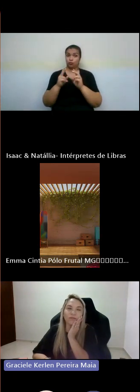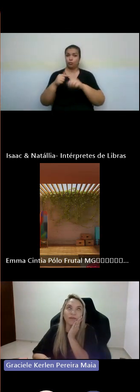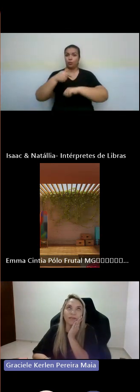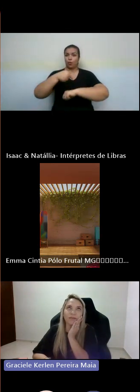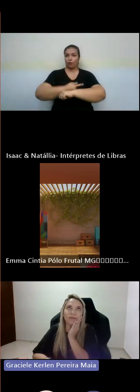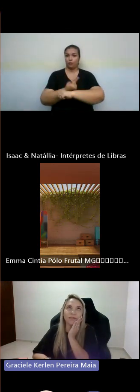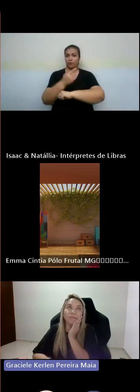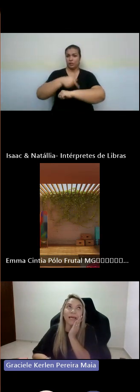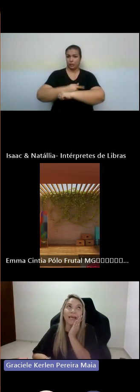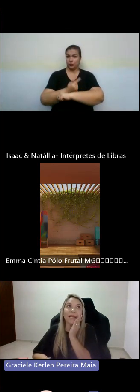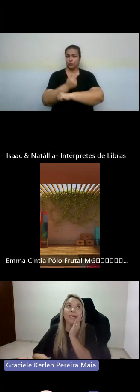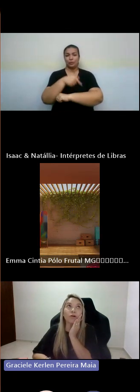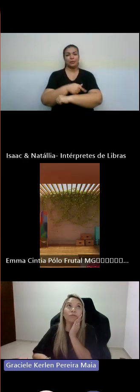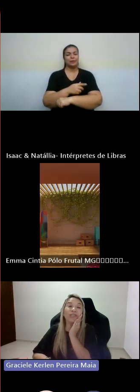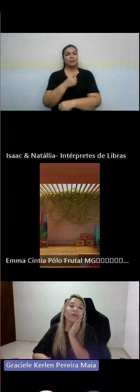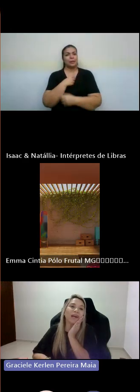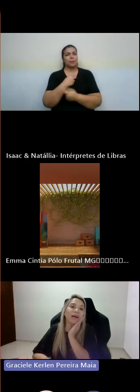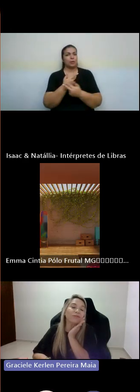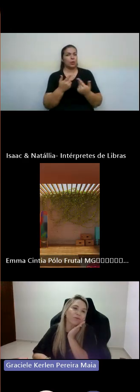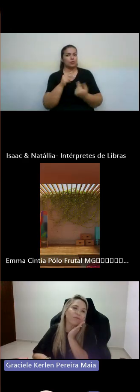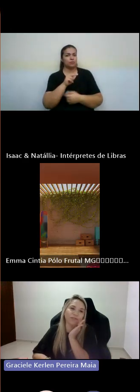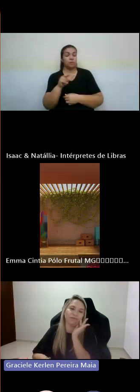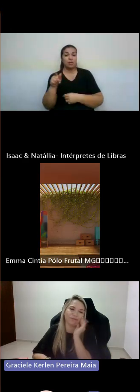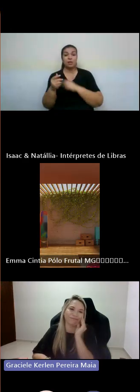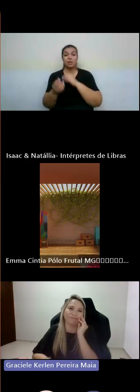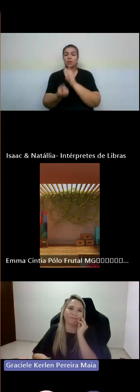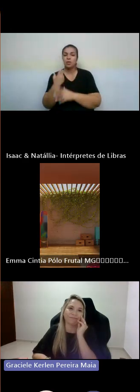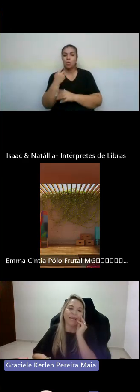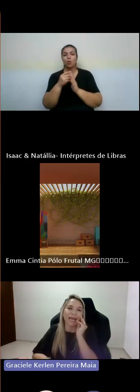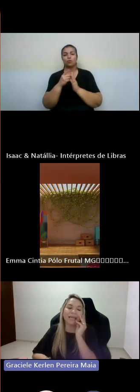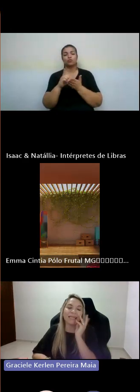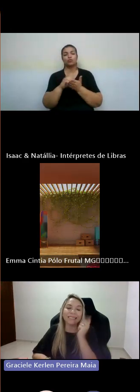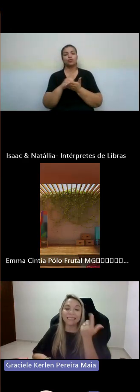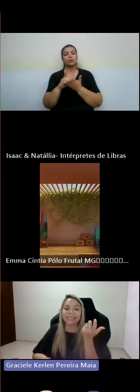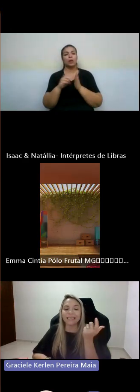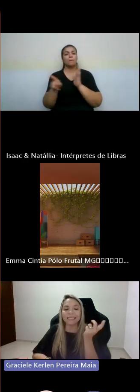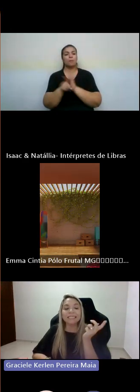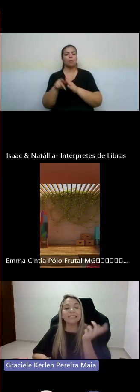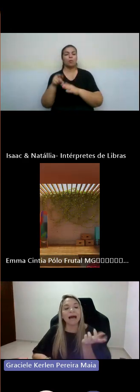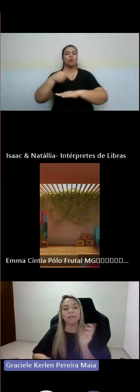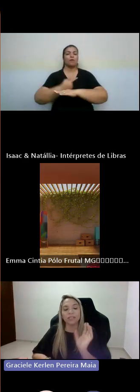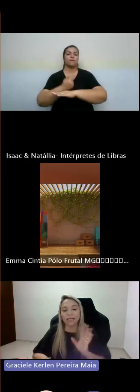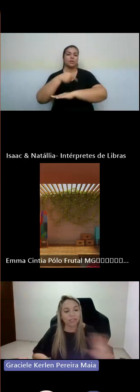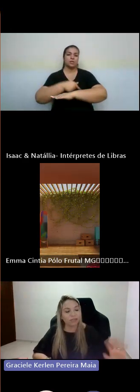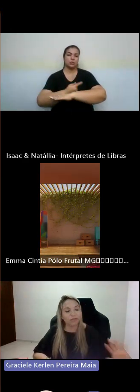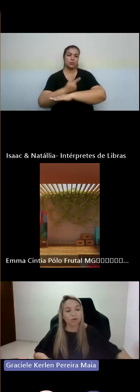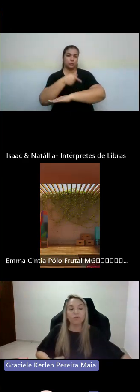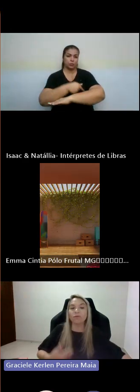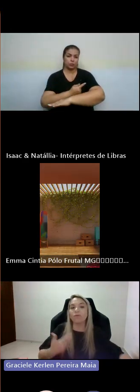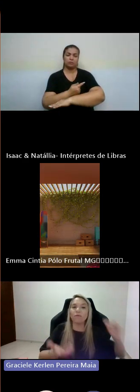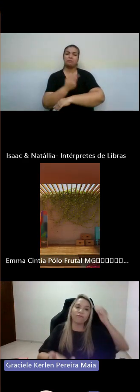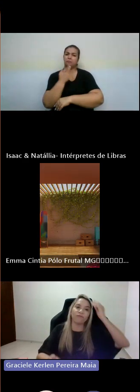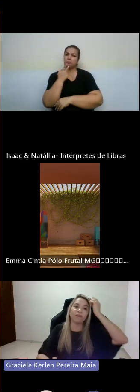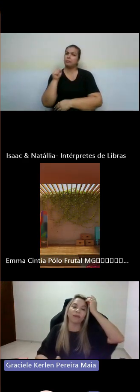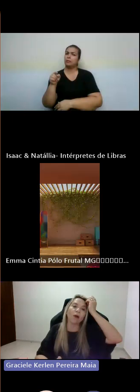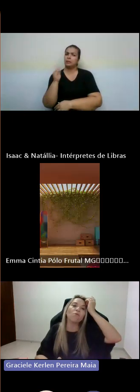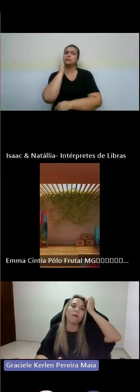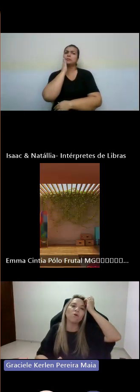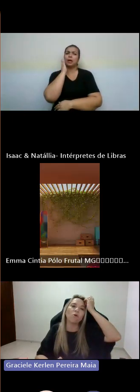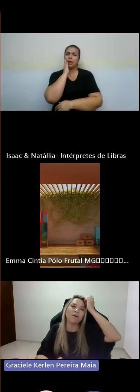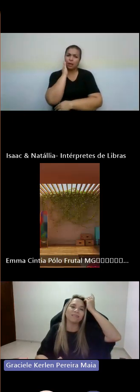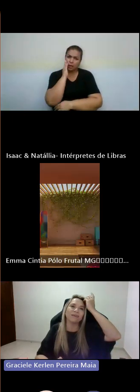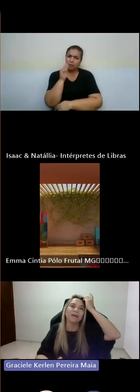que a gente vê nessa vida. Ele criou um dicionário de golfinhos. Ele diz que ele sabe direitinho como que o golfinho